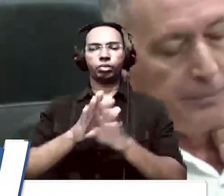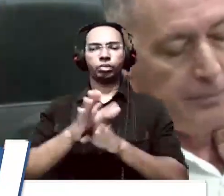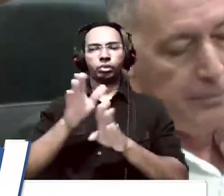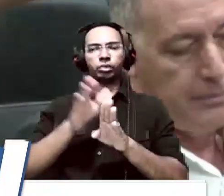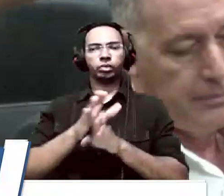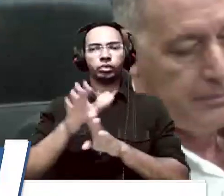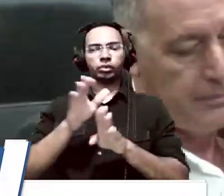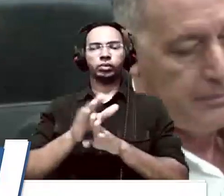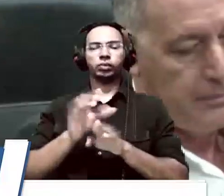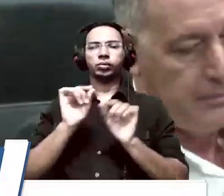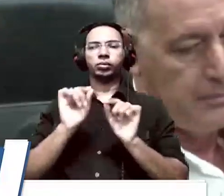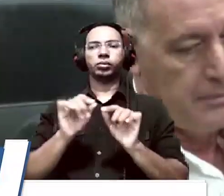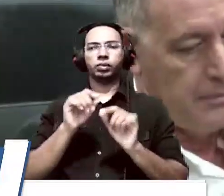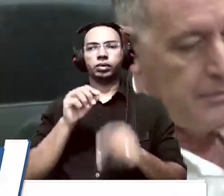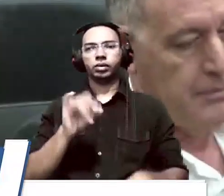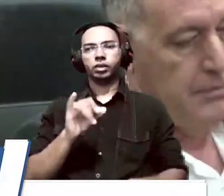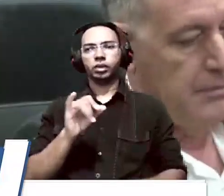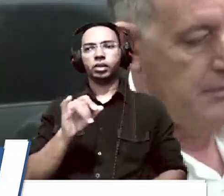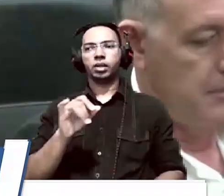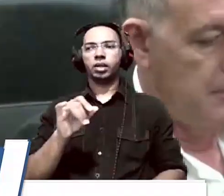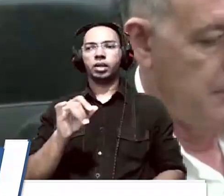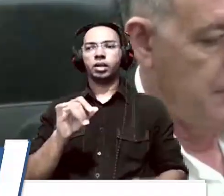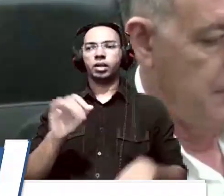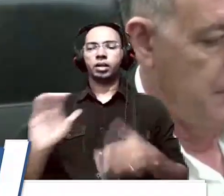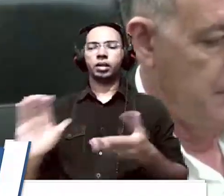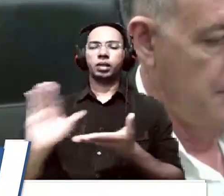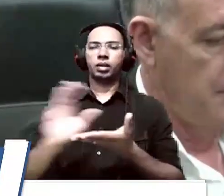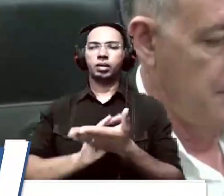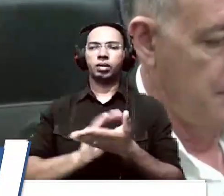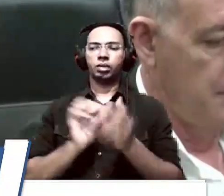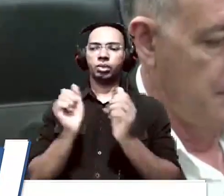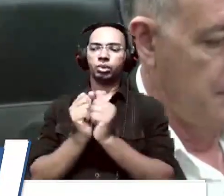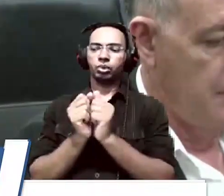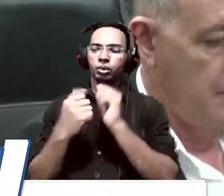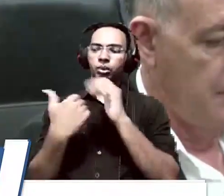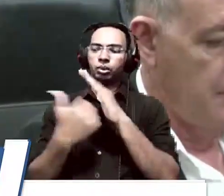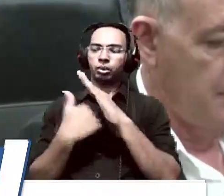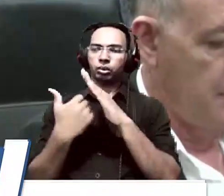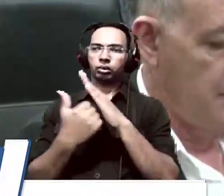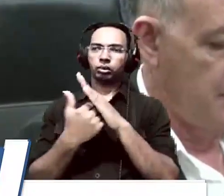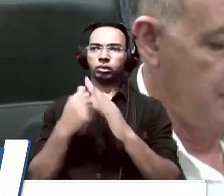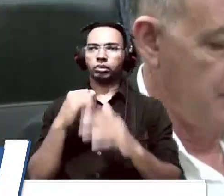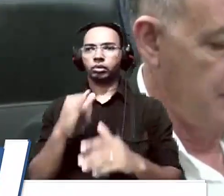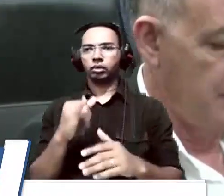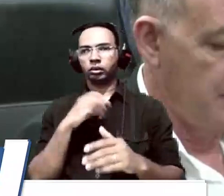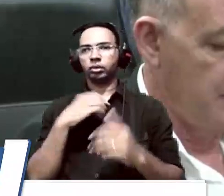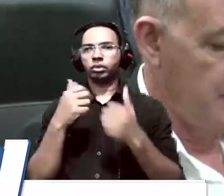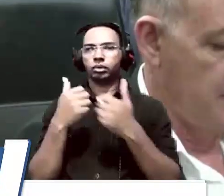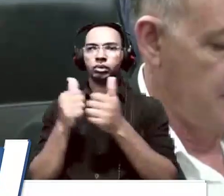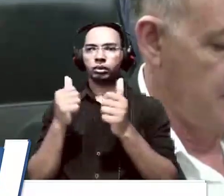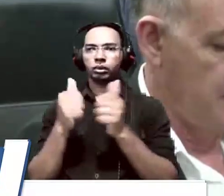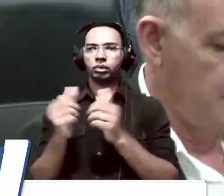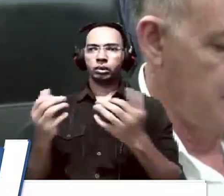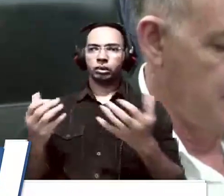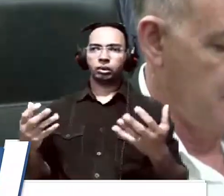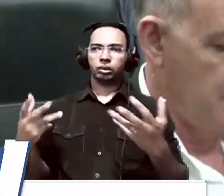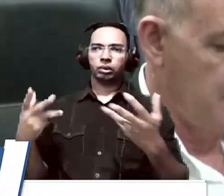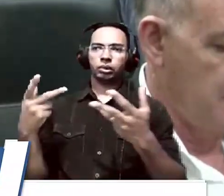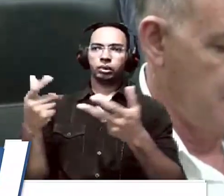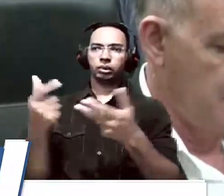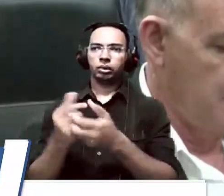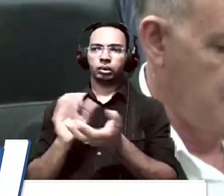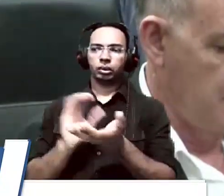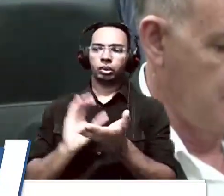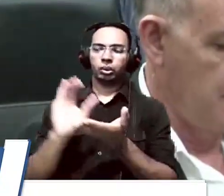se houvesse um investimento da prefeitura junto à empresa, e houvesse um transporte de qualidade, investimento da